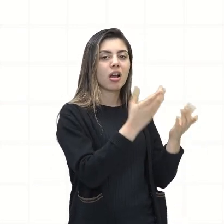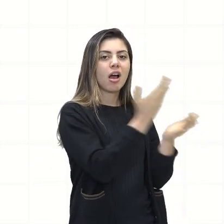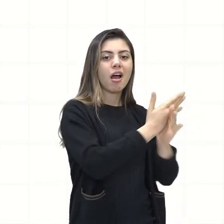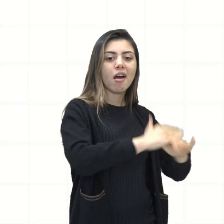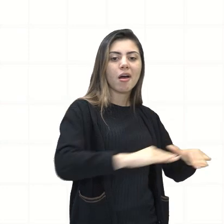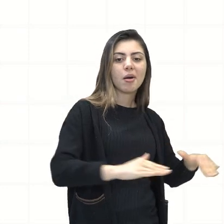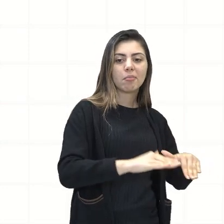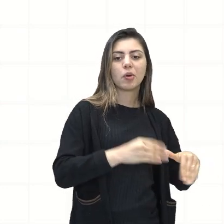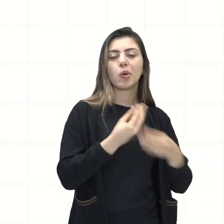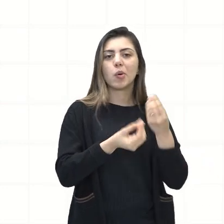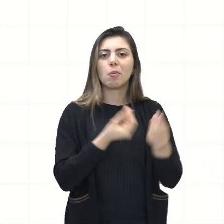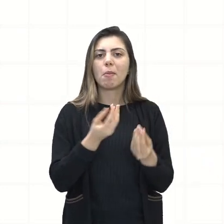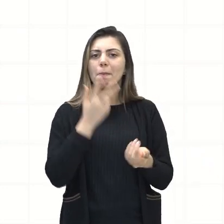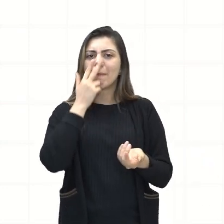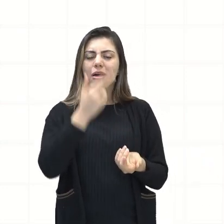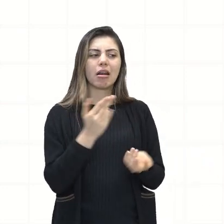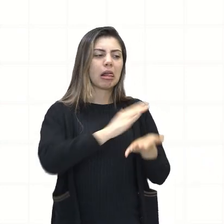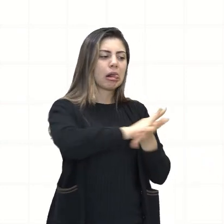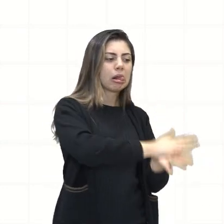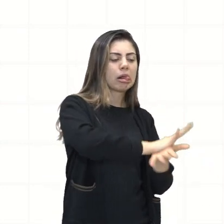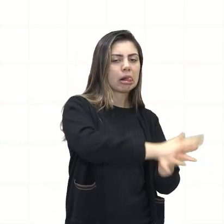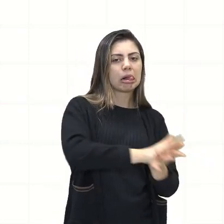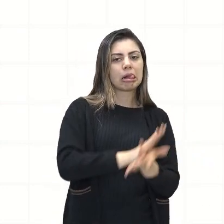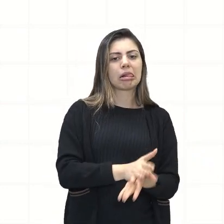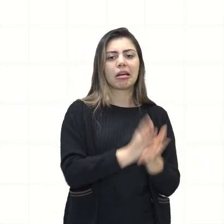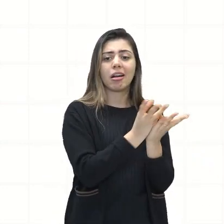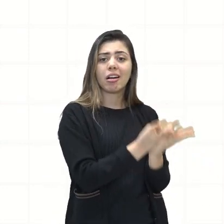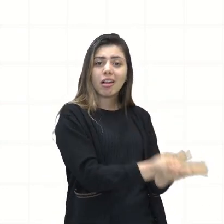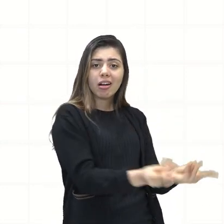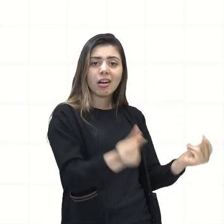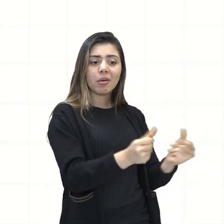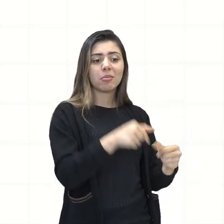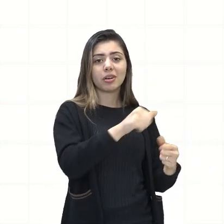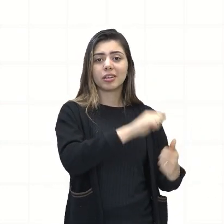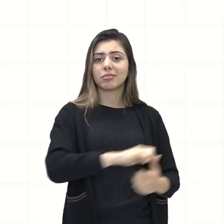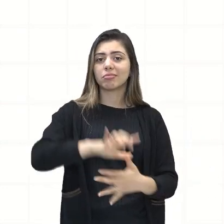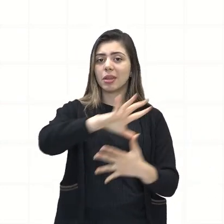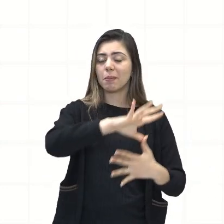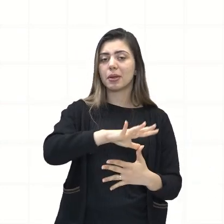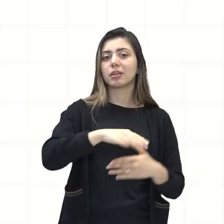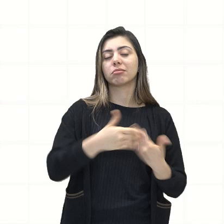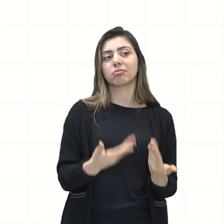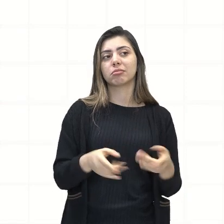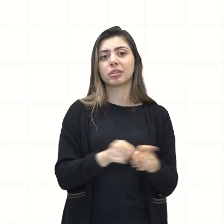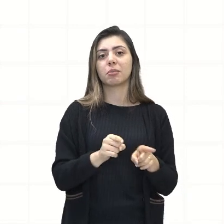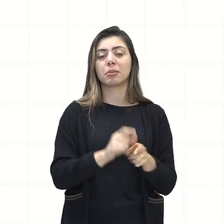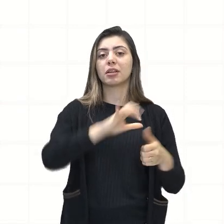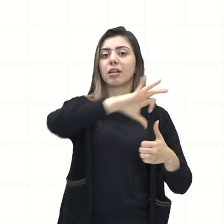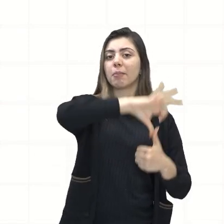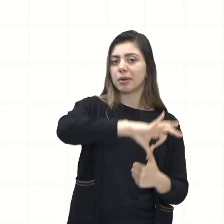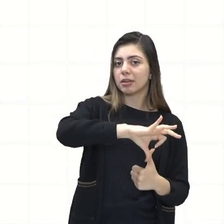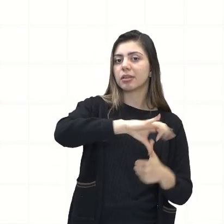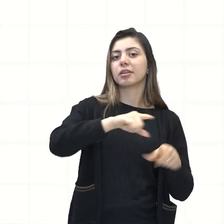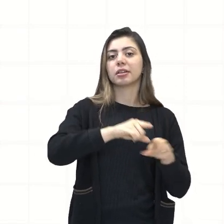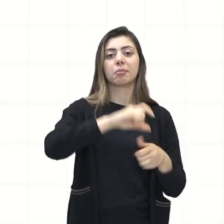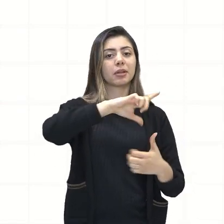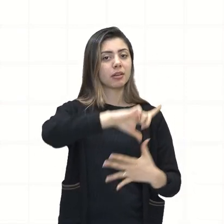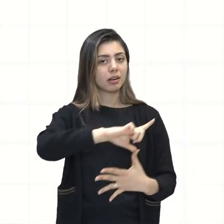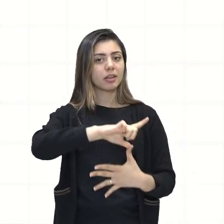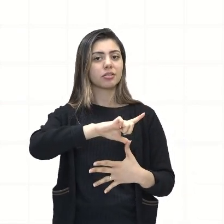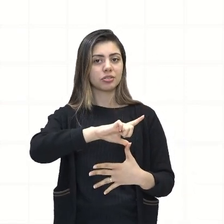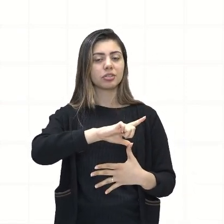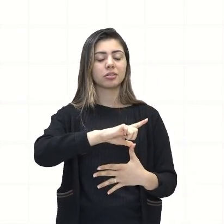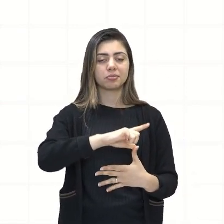eles foram praticamente dizimados aqui do continente americano, tanto da América anglo-saxônica como também da América